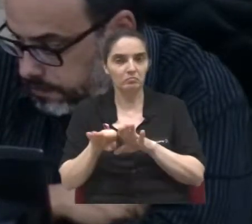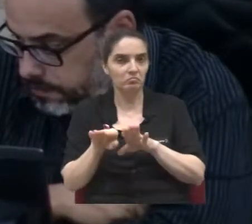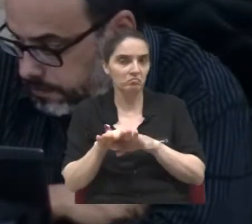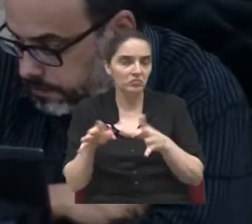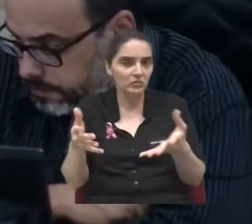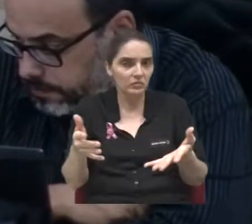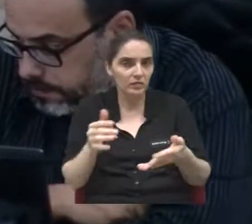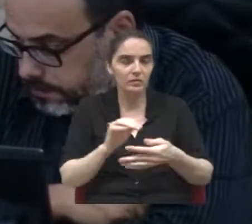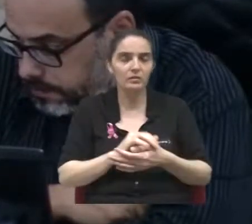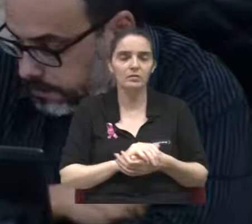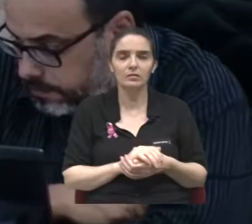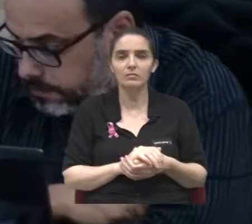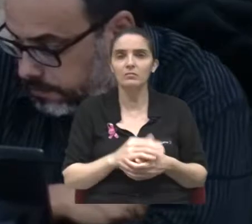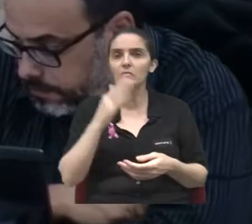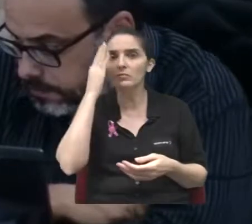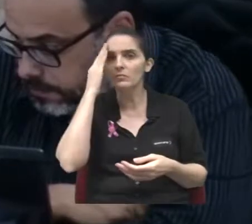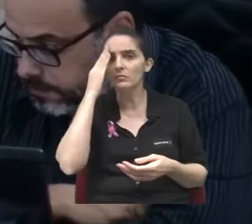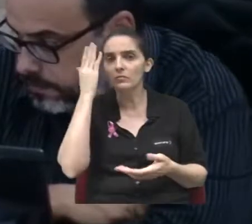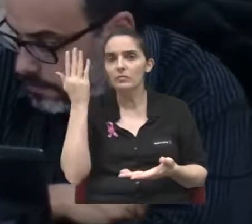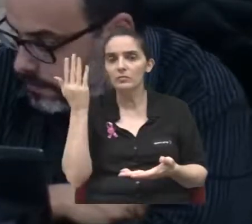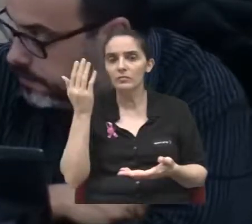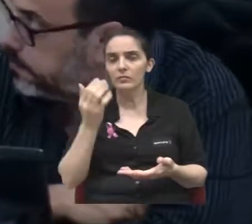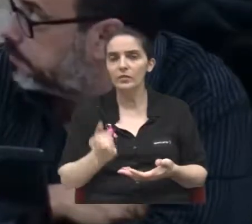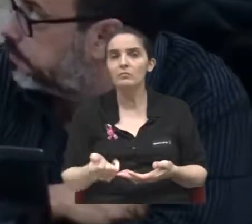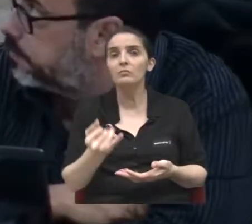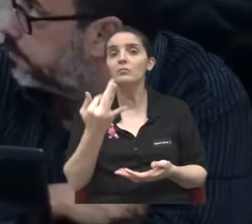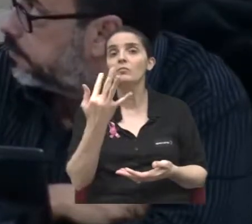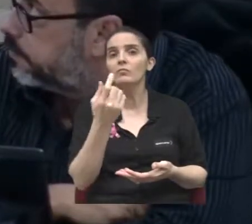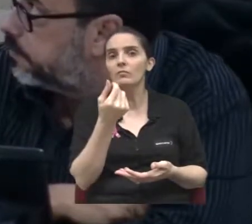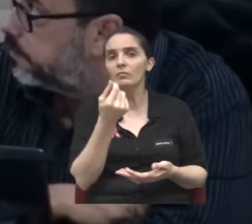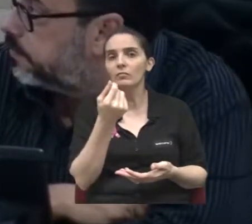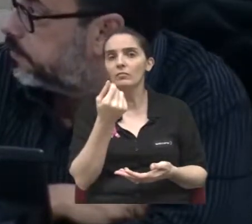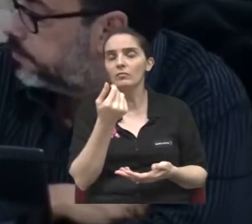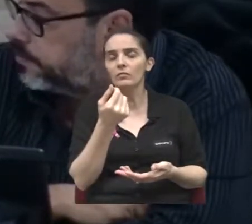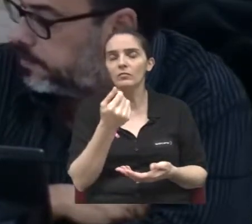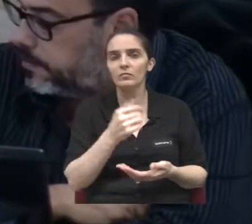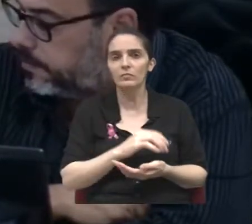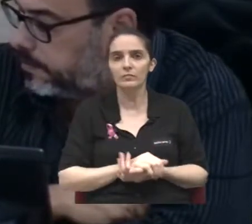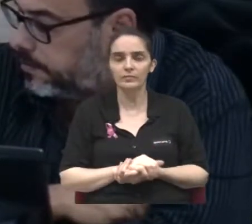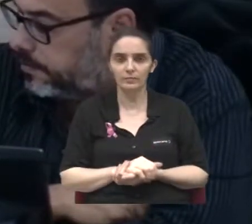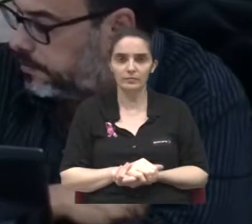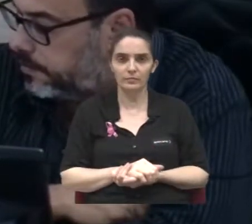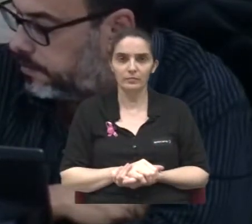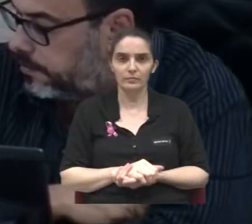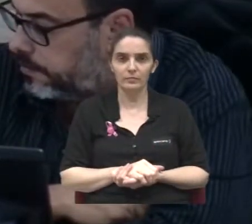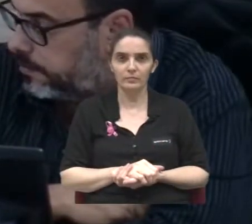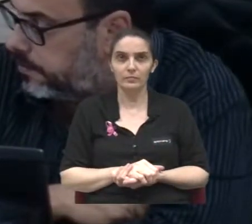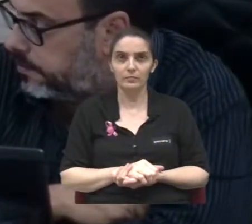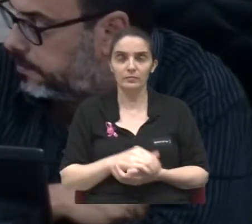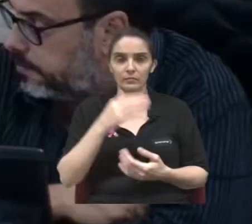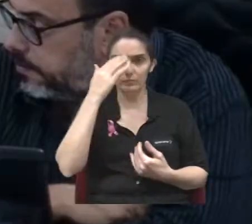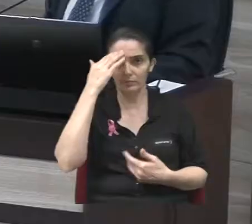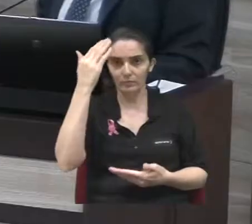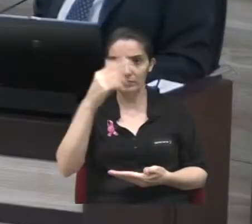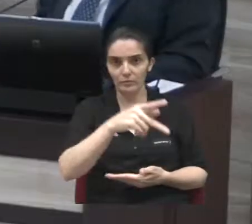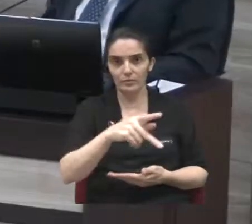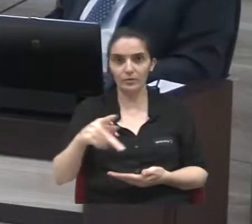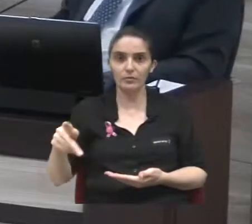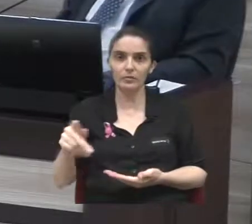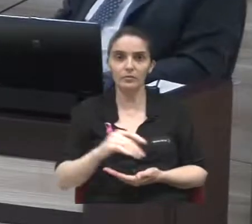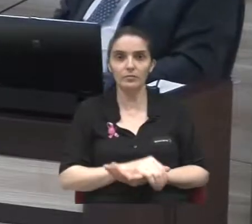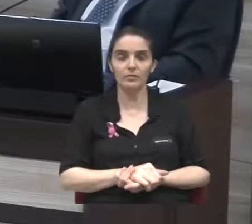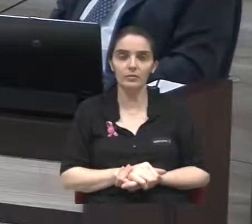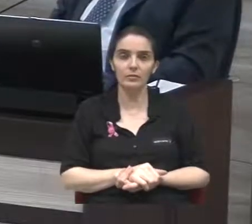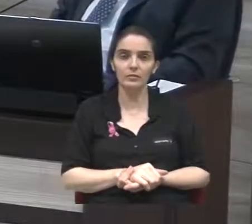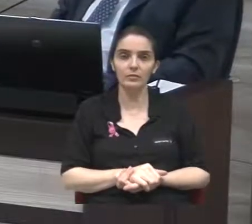exatamente quais são os valores que são cobrados às pessoas que fazem esse trabalho. Obrigado, senhor presidente. Mais algum vereador deseja